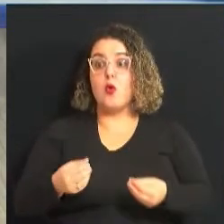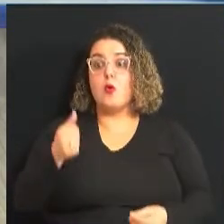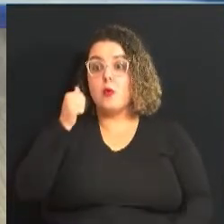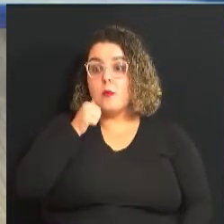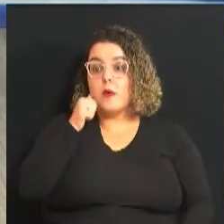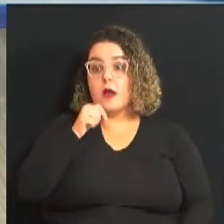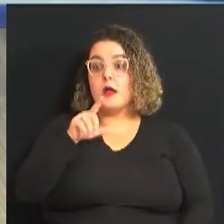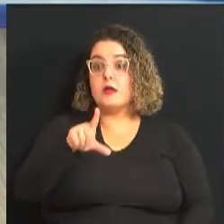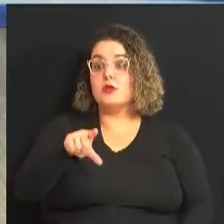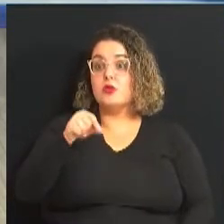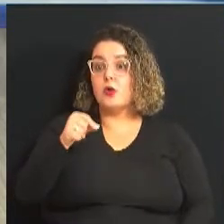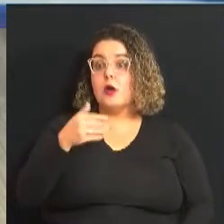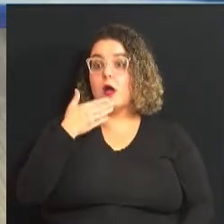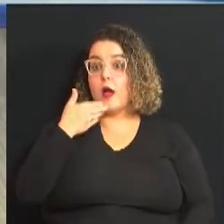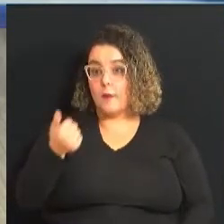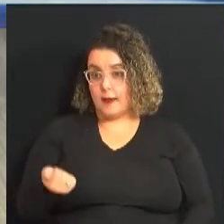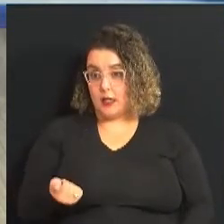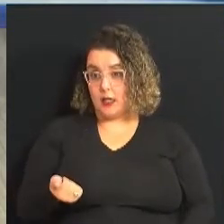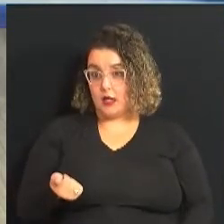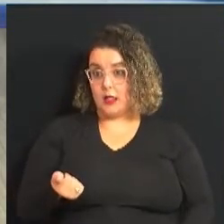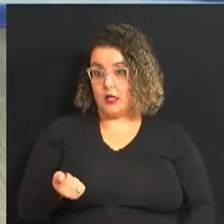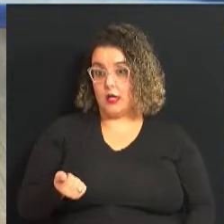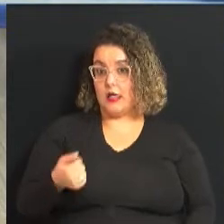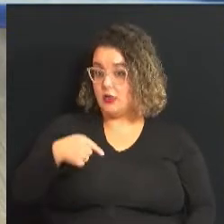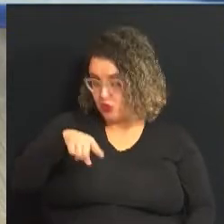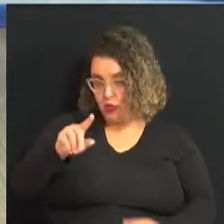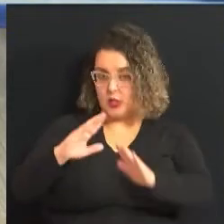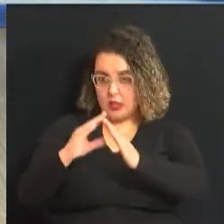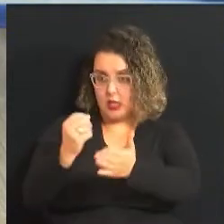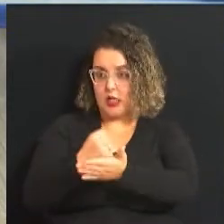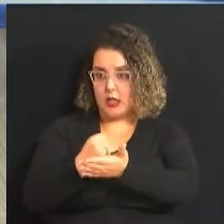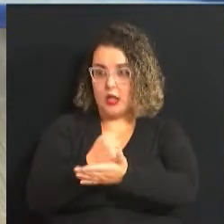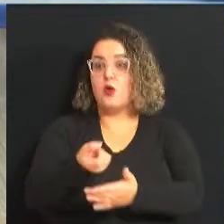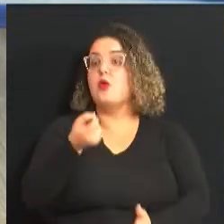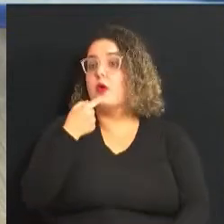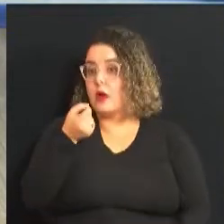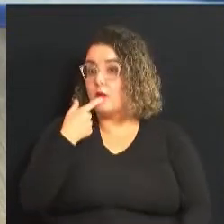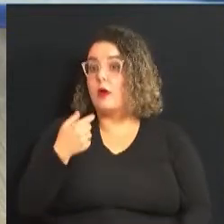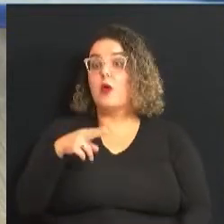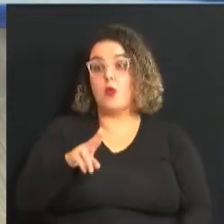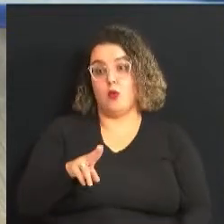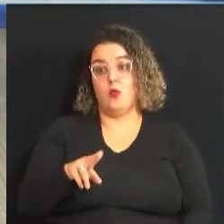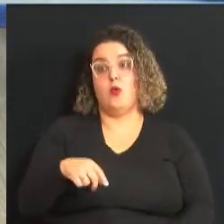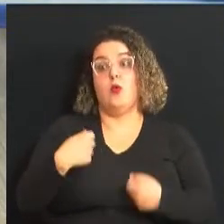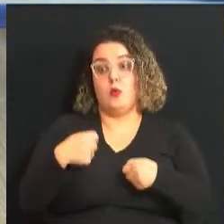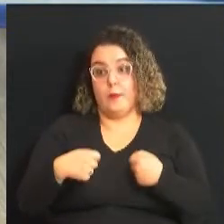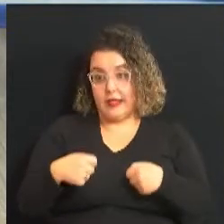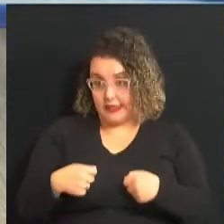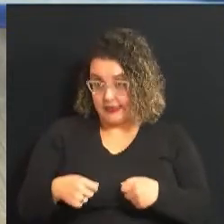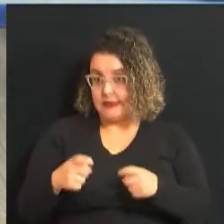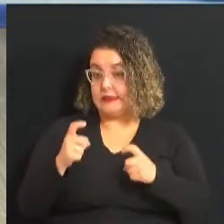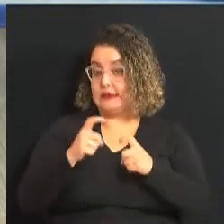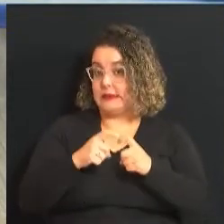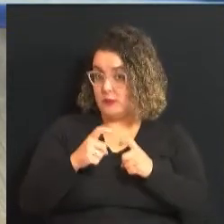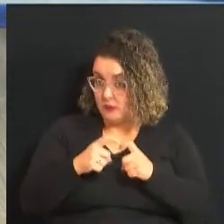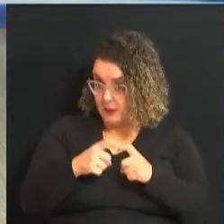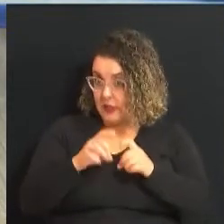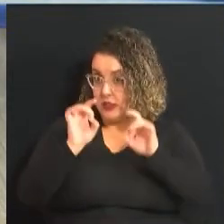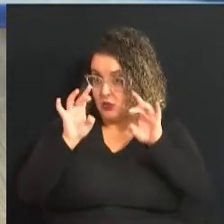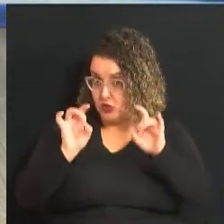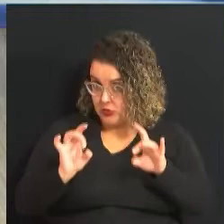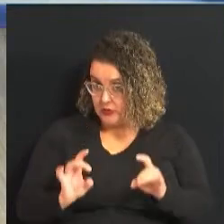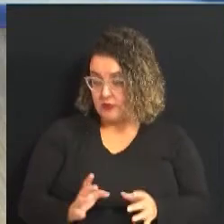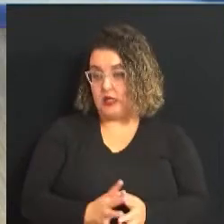para ela? É certo só ir na farmácia, eu quero uma pílula ou não? Essa indicação tem que vir de um